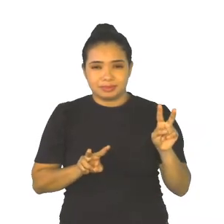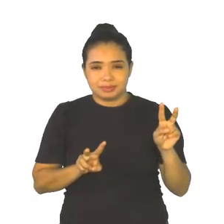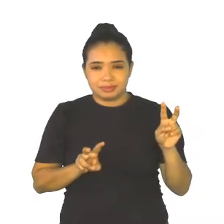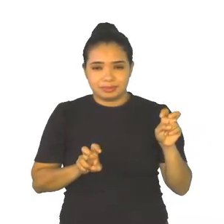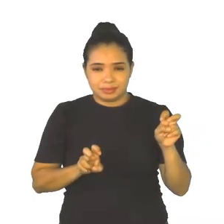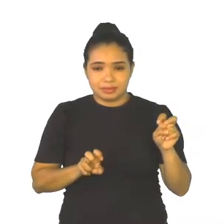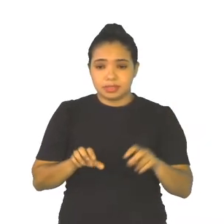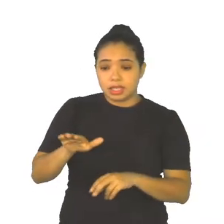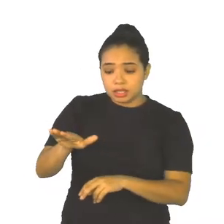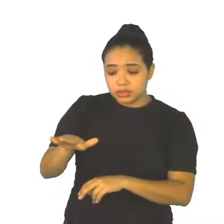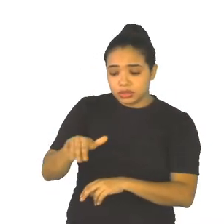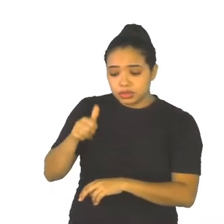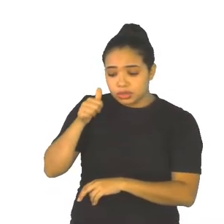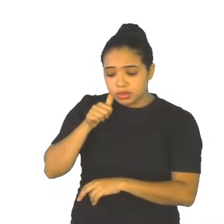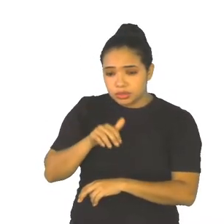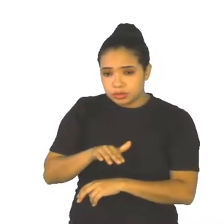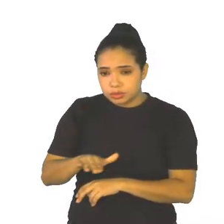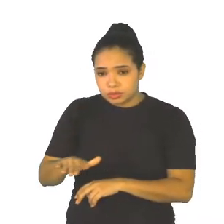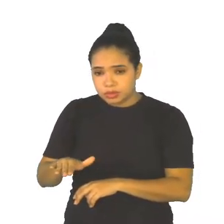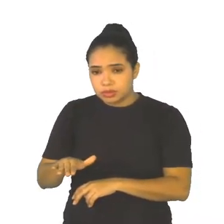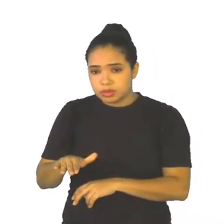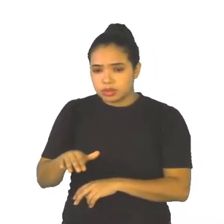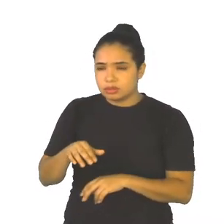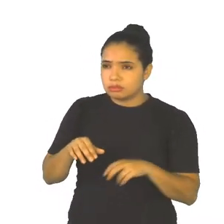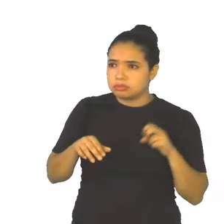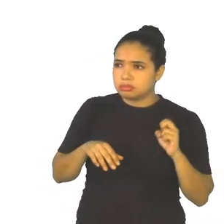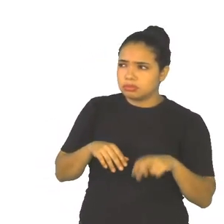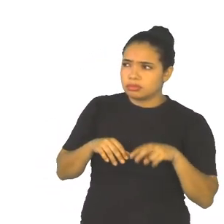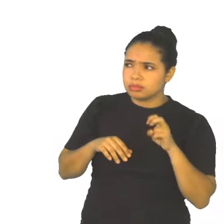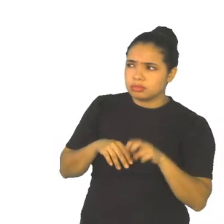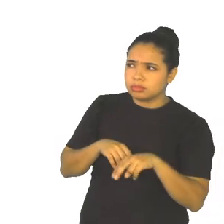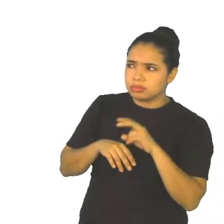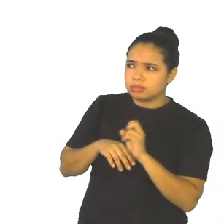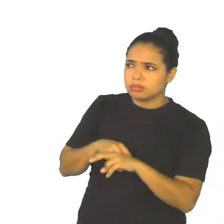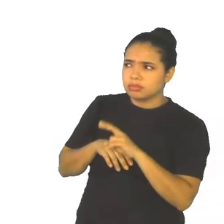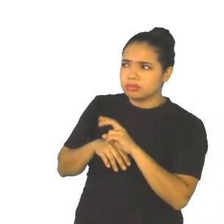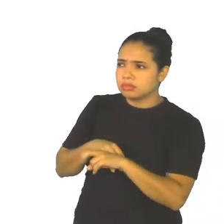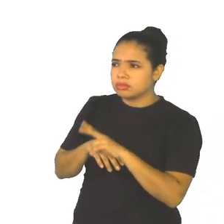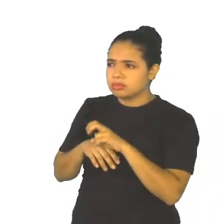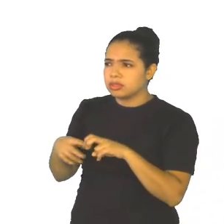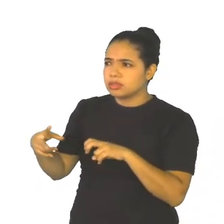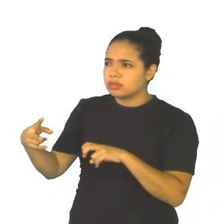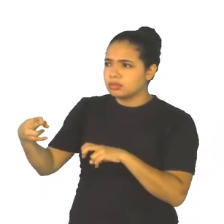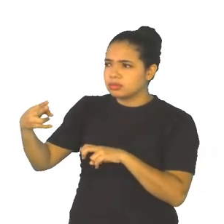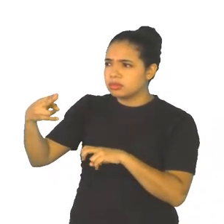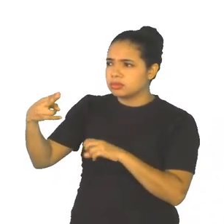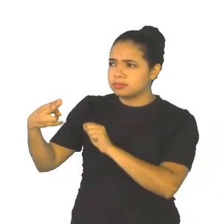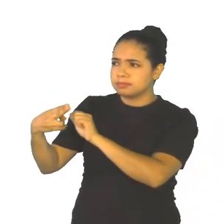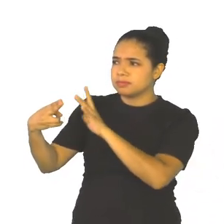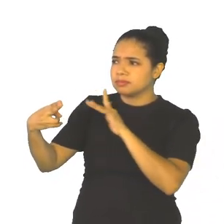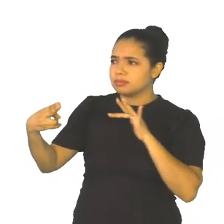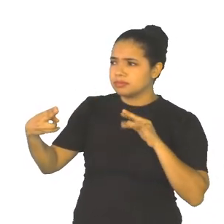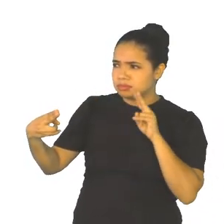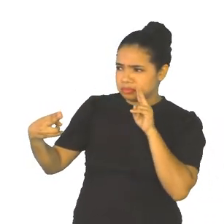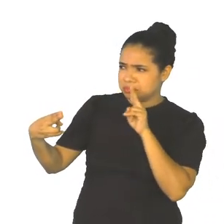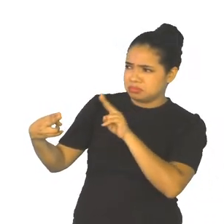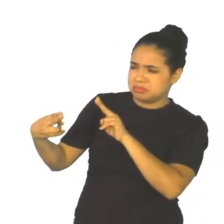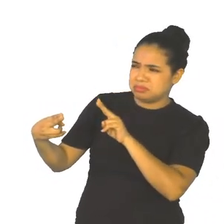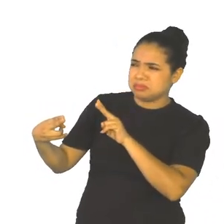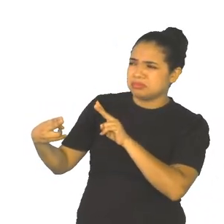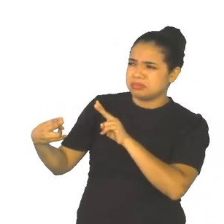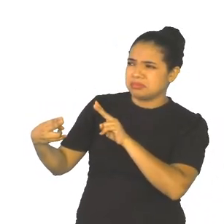chama a menina que chega ressabiada, olhando a cintilante tesoura.